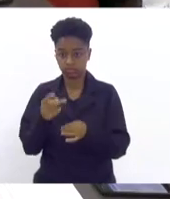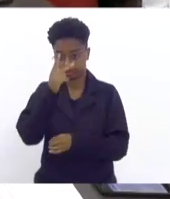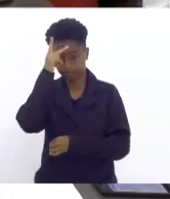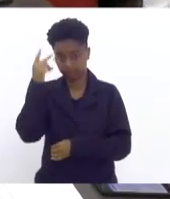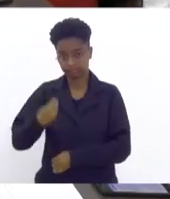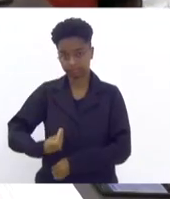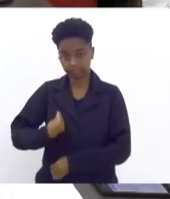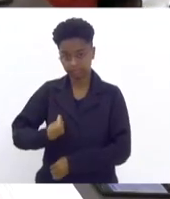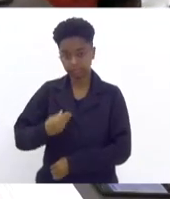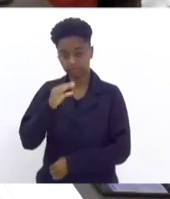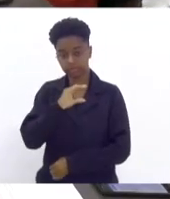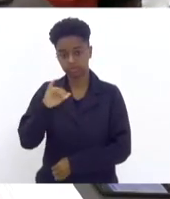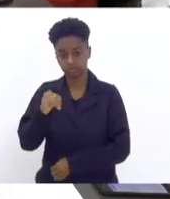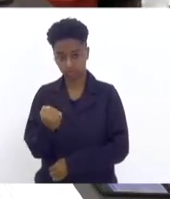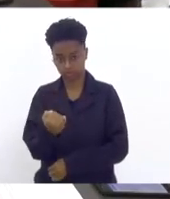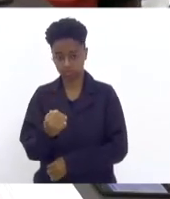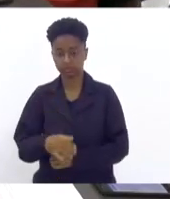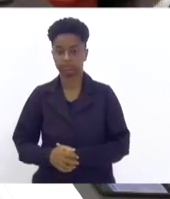reunião da CCJ.